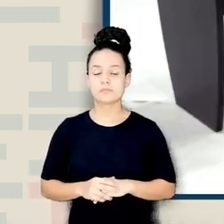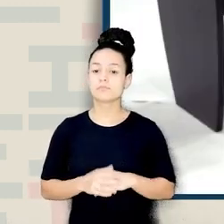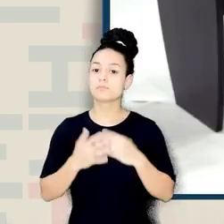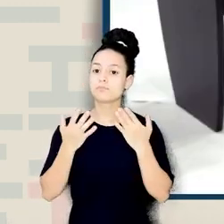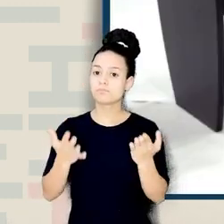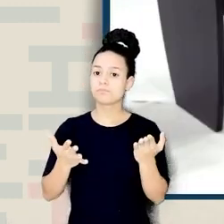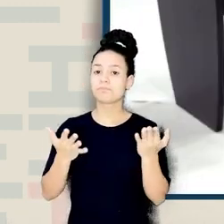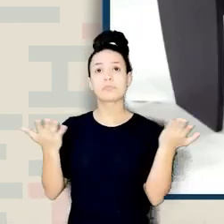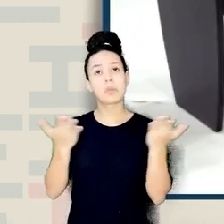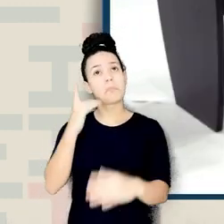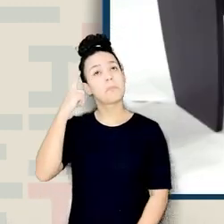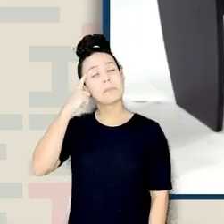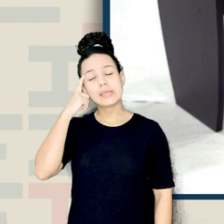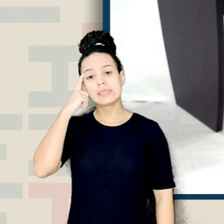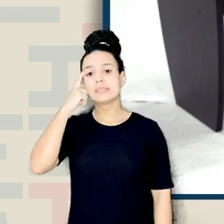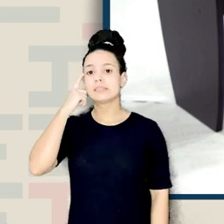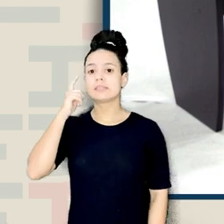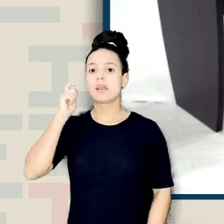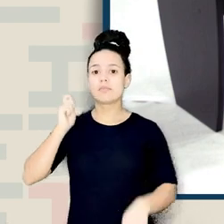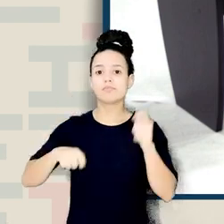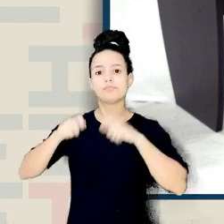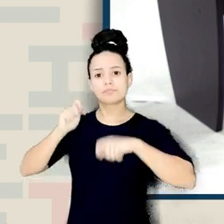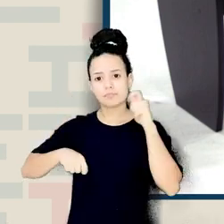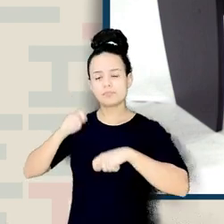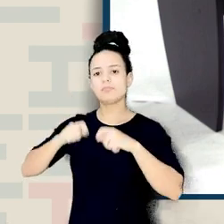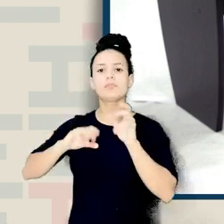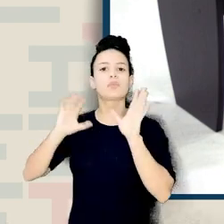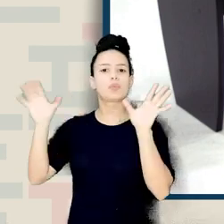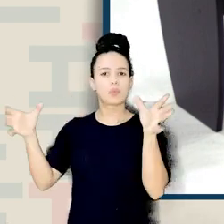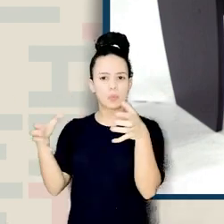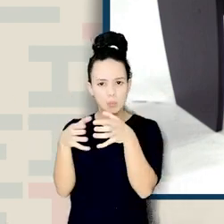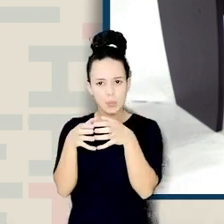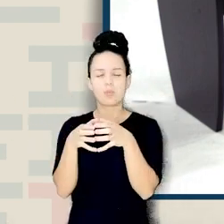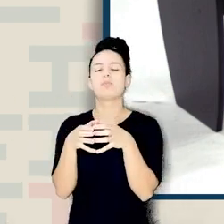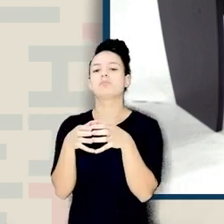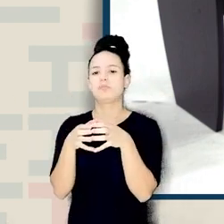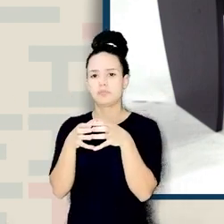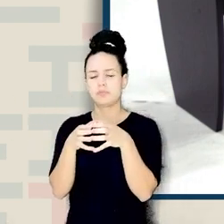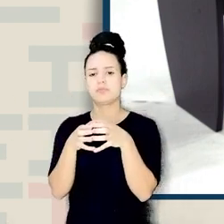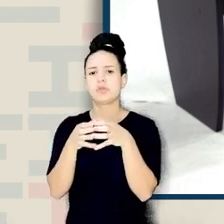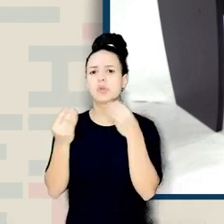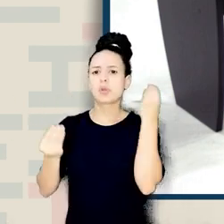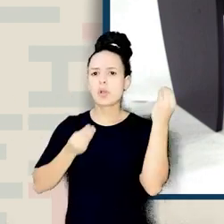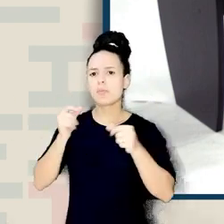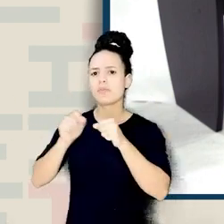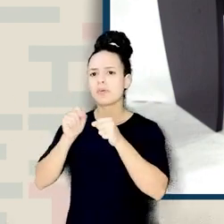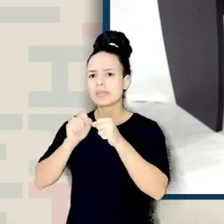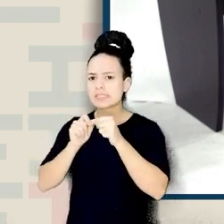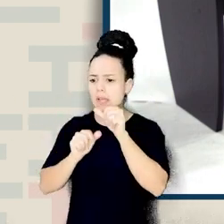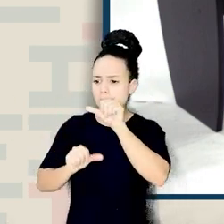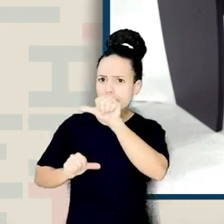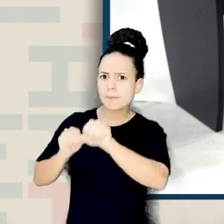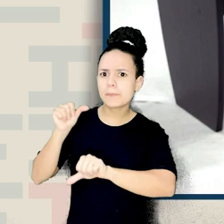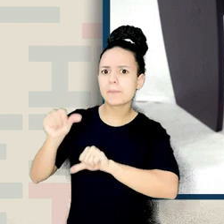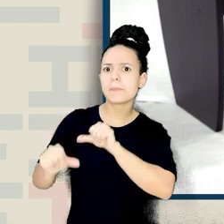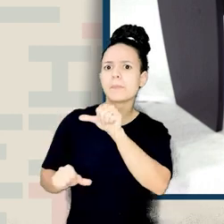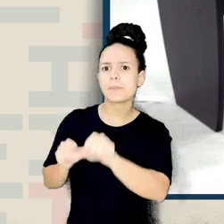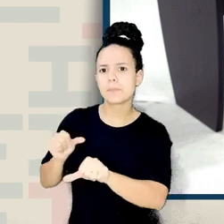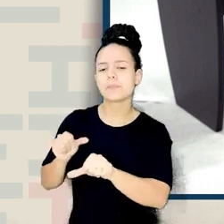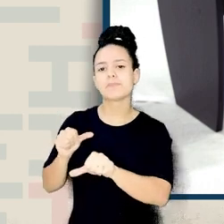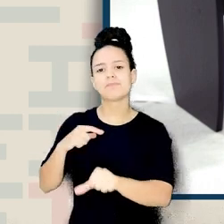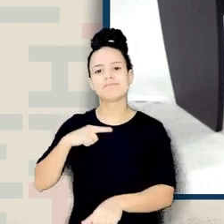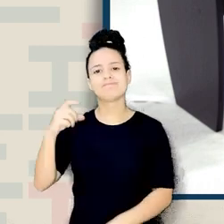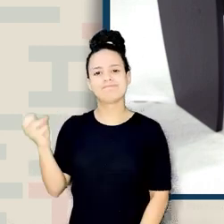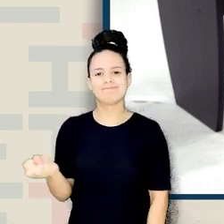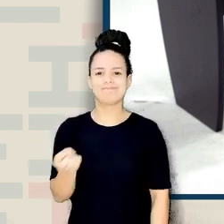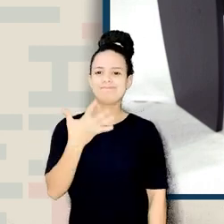Pensando agora na perspectiva de batuque, de coletivo, de como poder fazer essa transição, surge uma grande